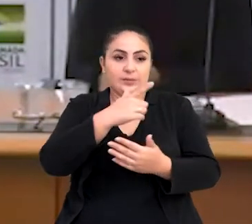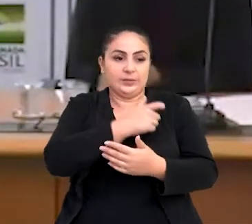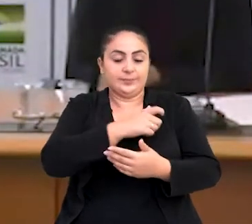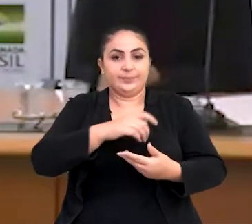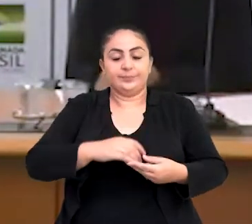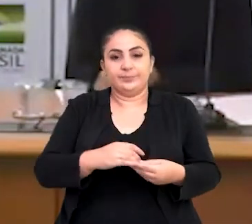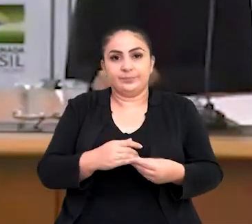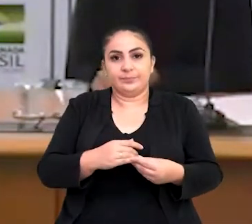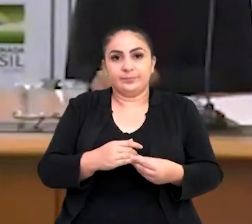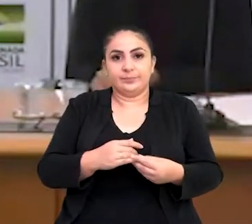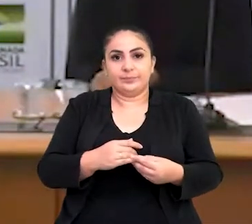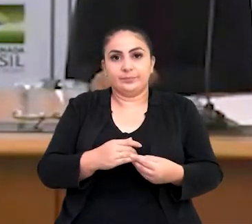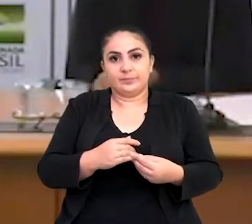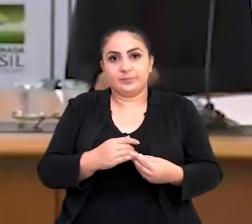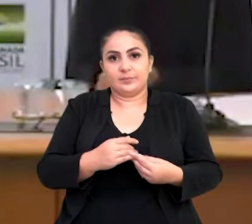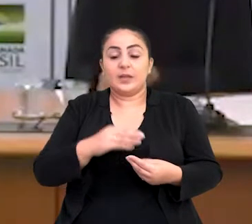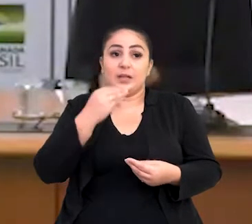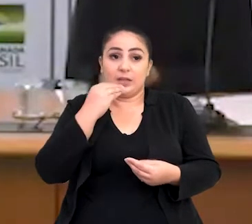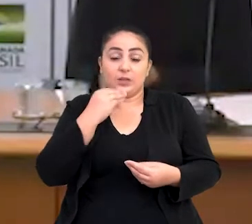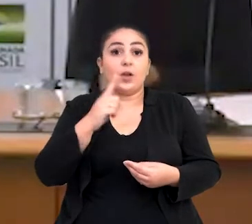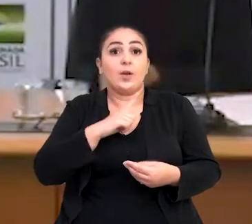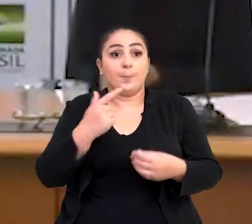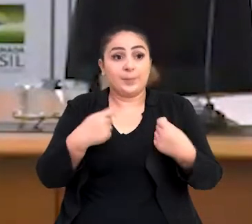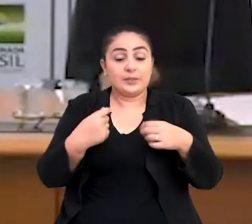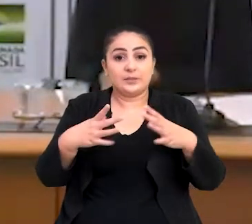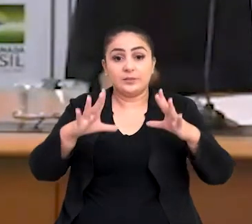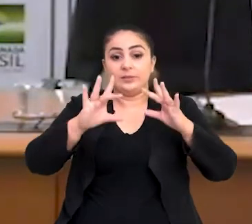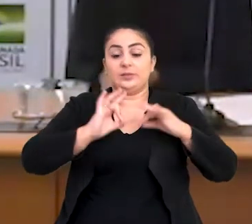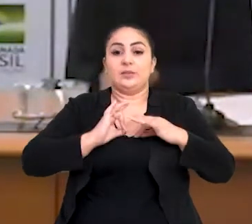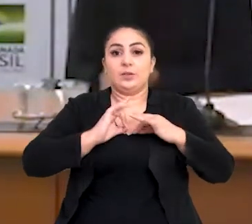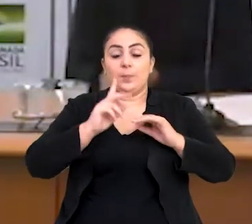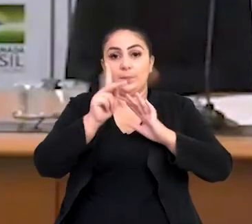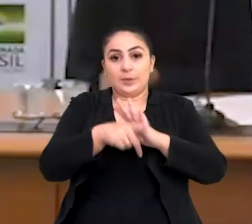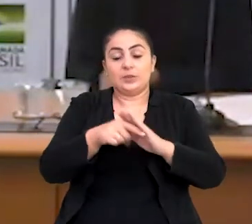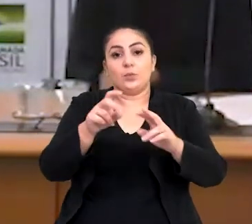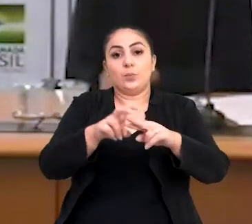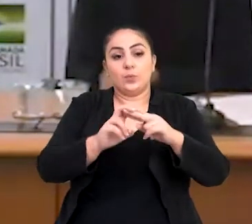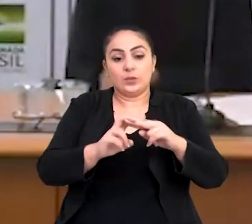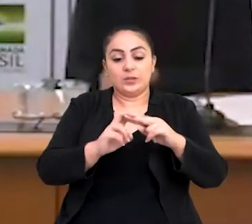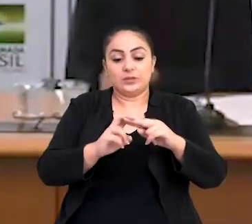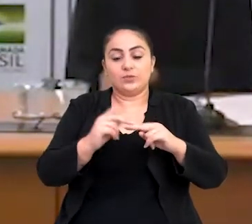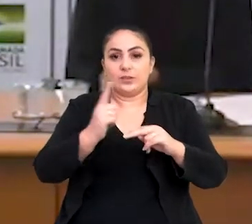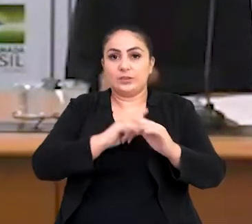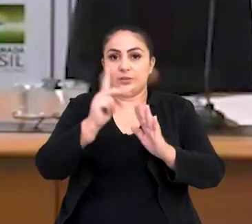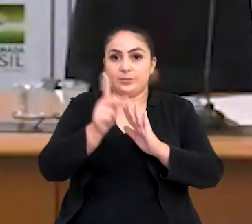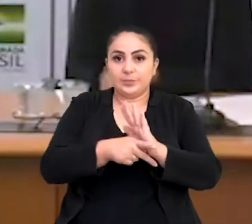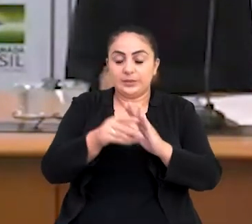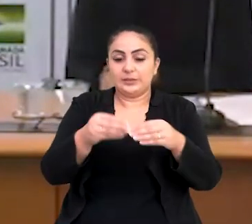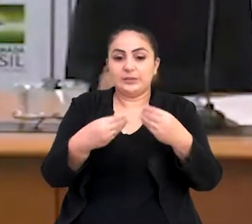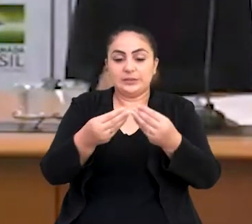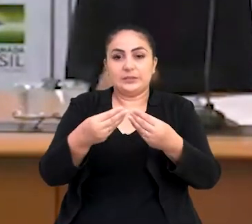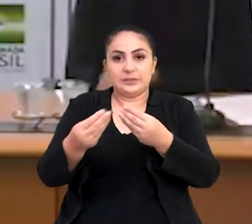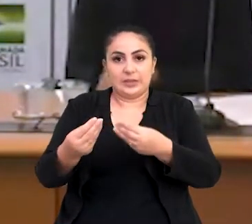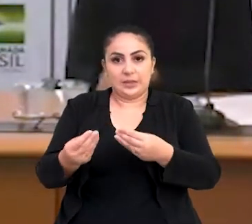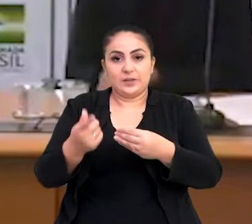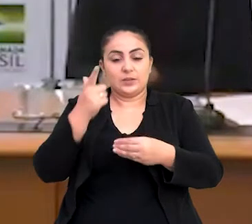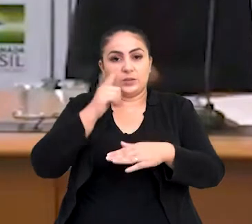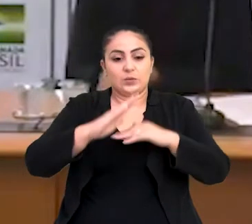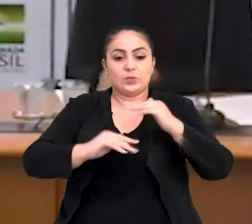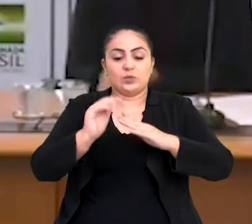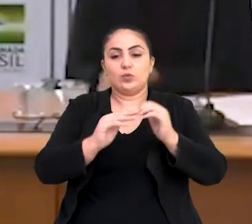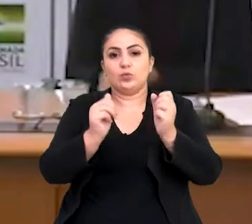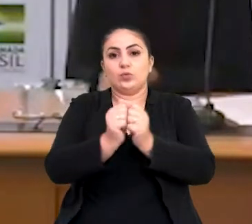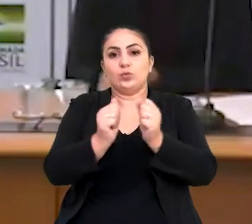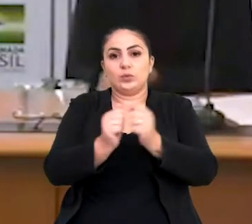mais um imunizante, um imunobiológico, evidentemente eu terei que incorporá-lo ao plano. E aí haverá um plano de distribuição que vai